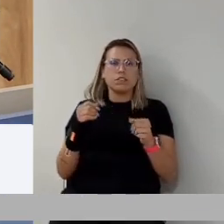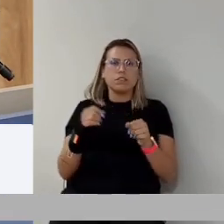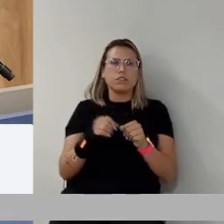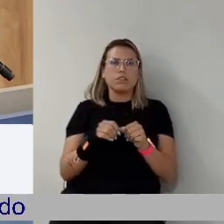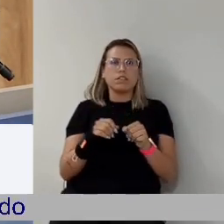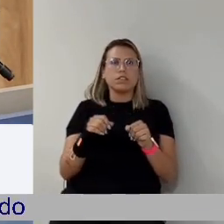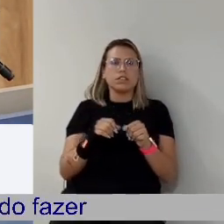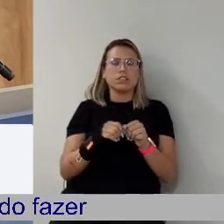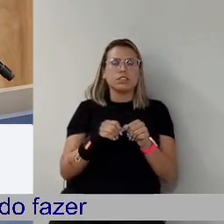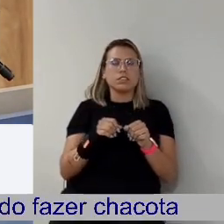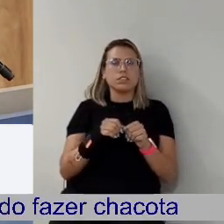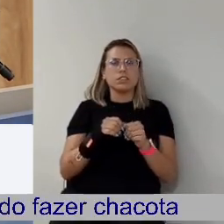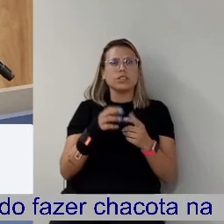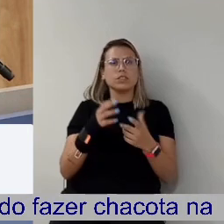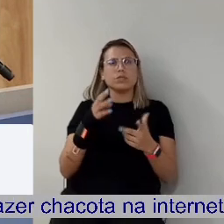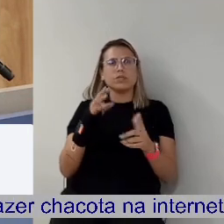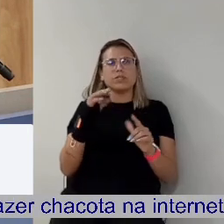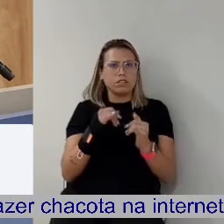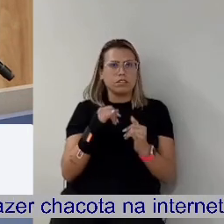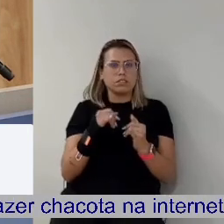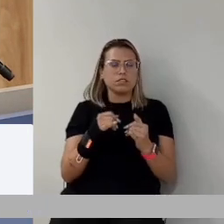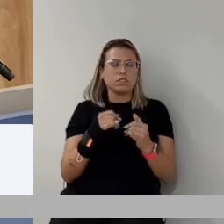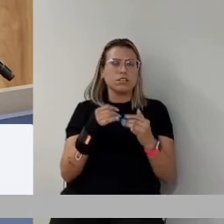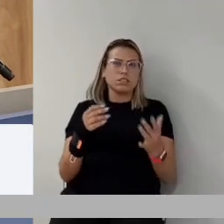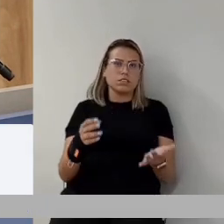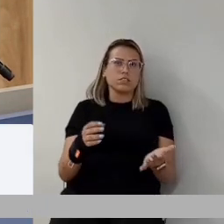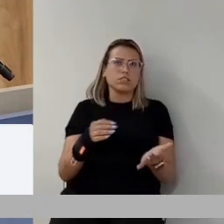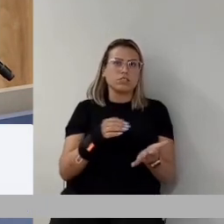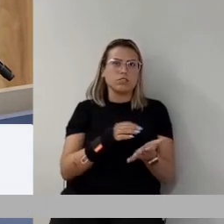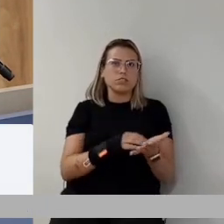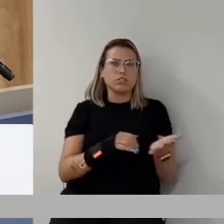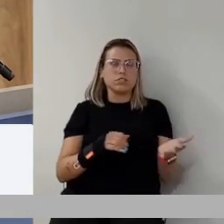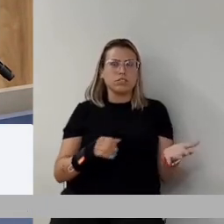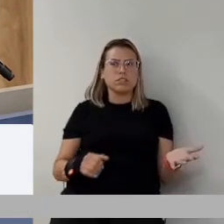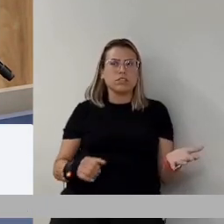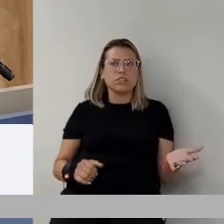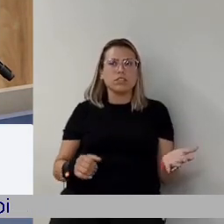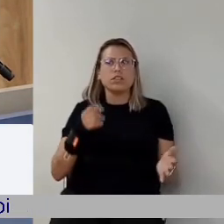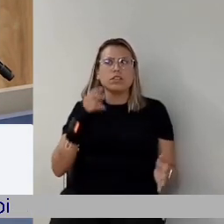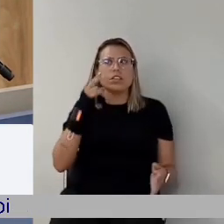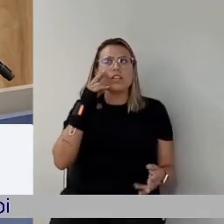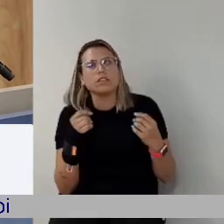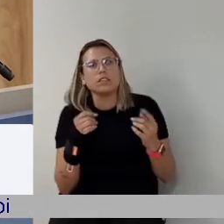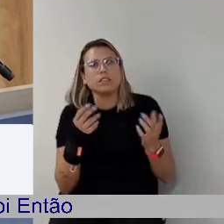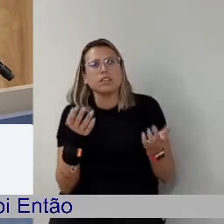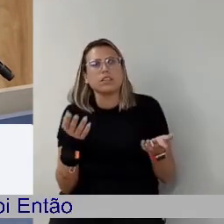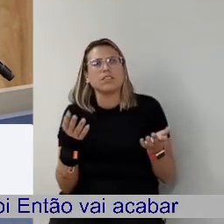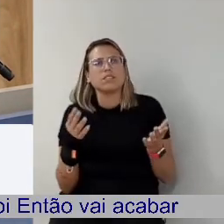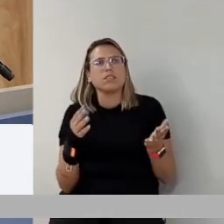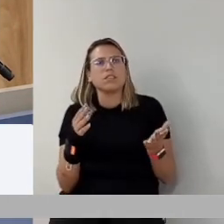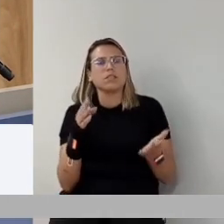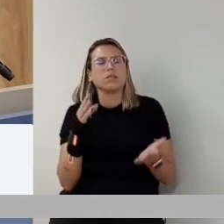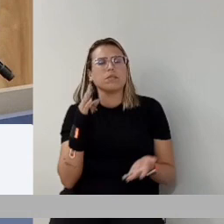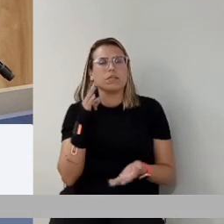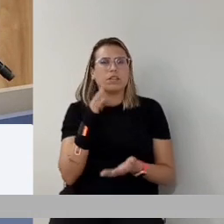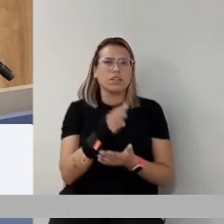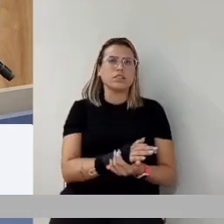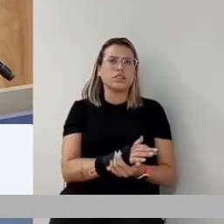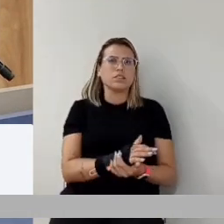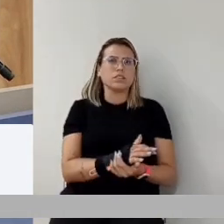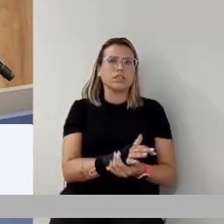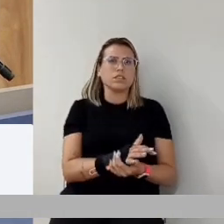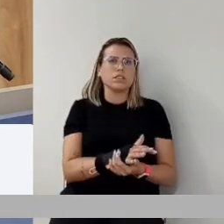ações de chacota na internet mas inclusive ele tirou que eu percebi então acabar com isso quer dizer